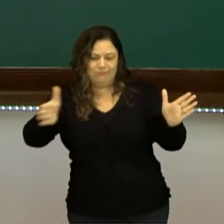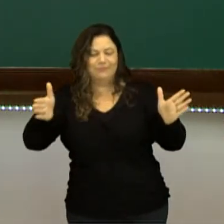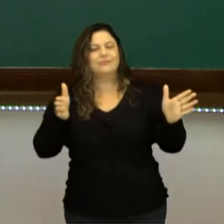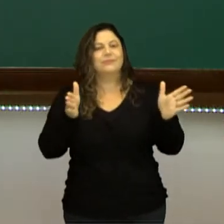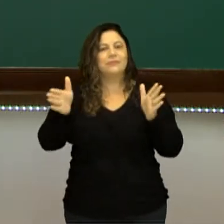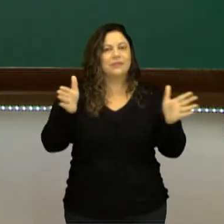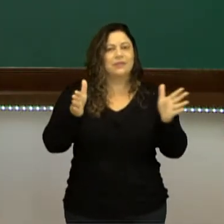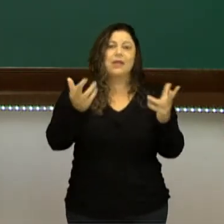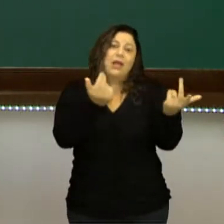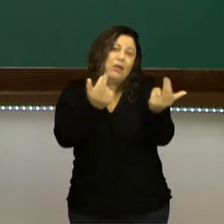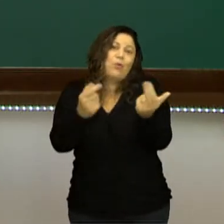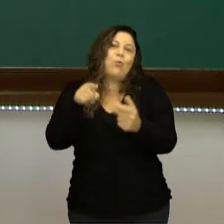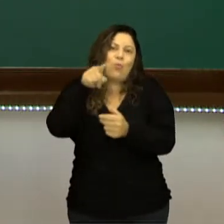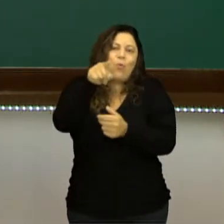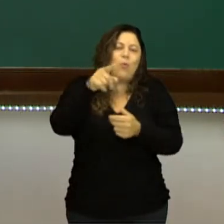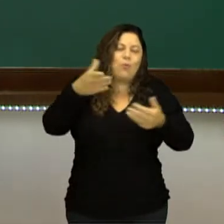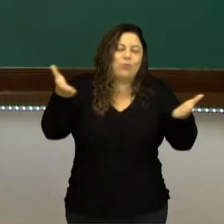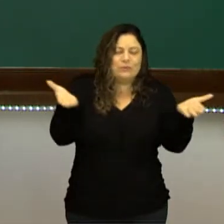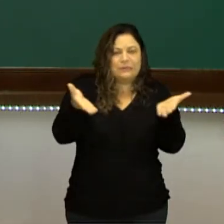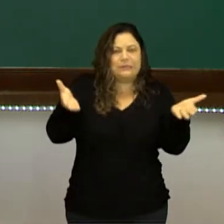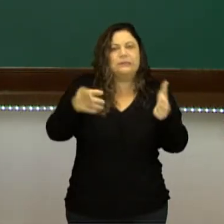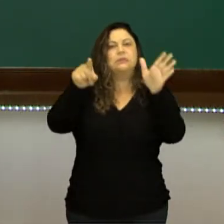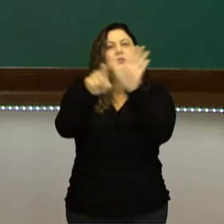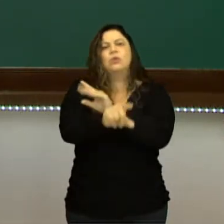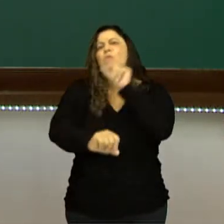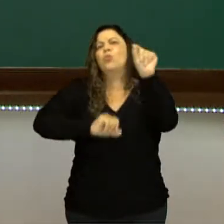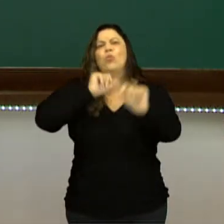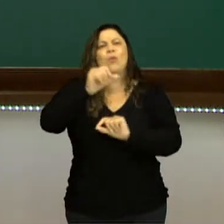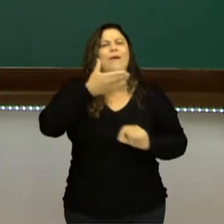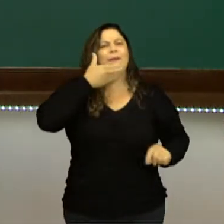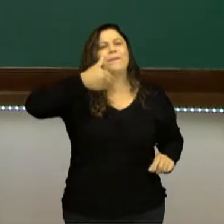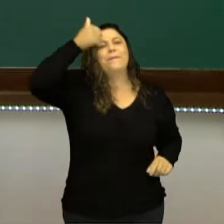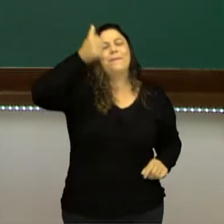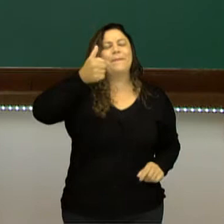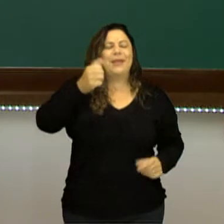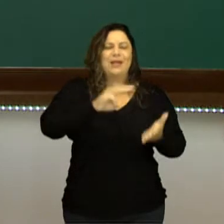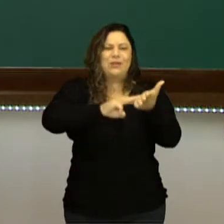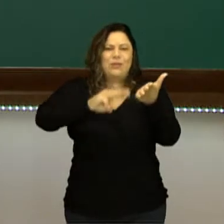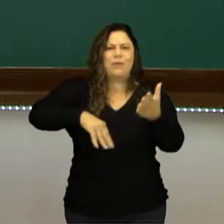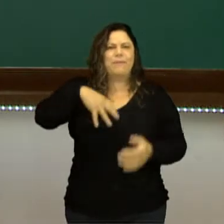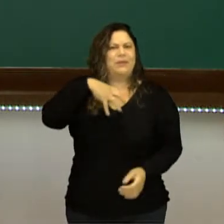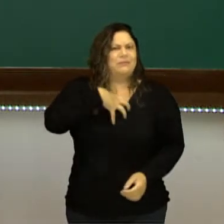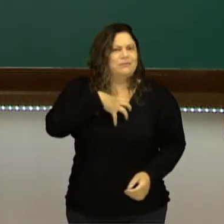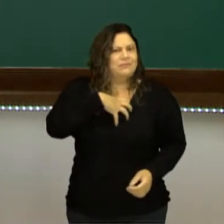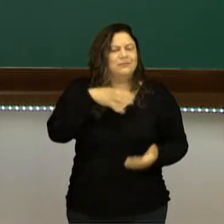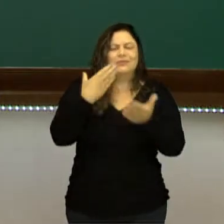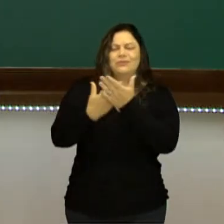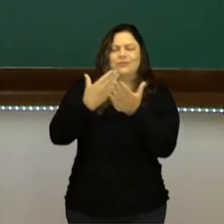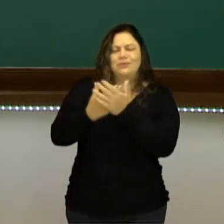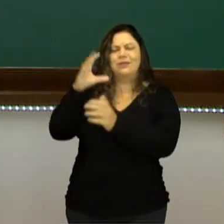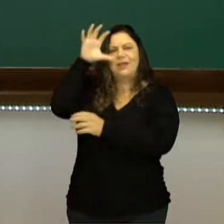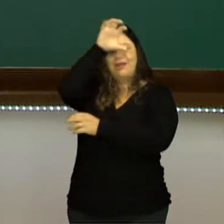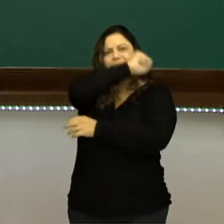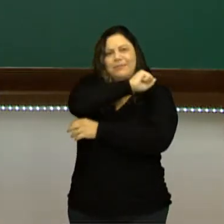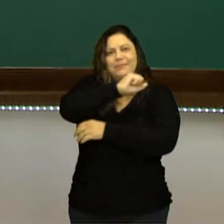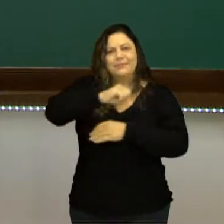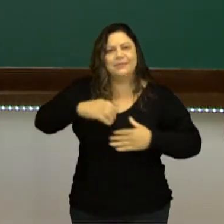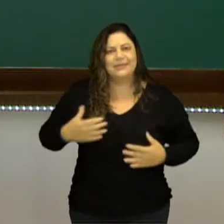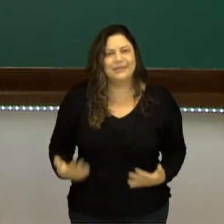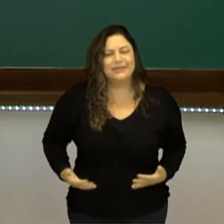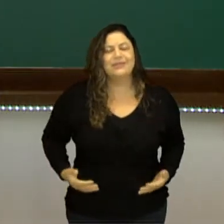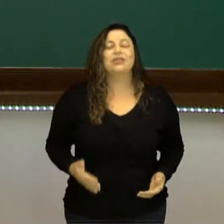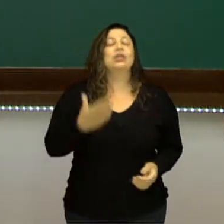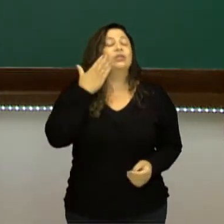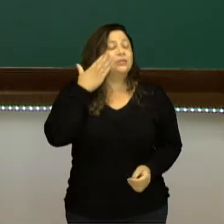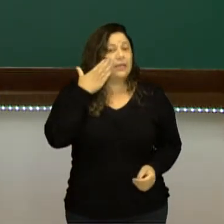como você está fazendo agora, e eu pergunto qual é o melhor método de estudo para você, como você aprende. Então a gente já sabe, né,